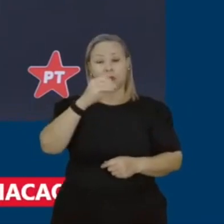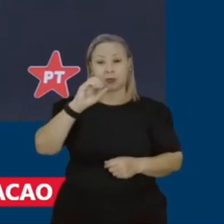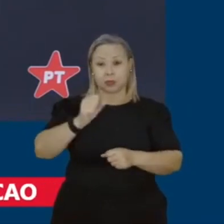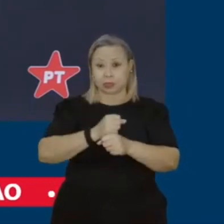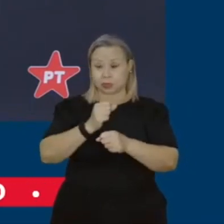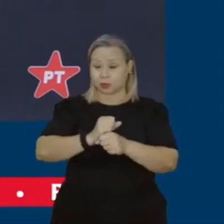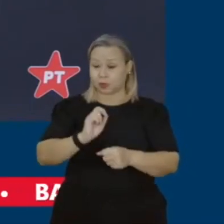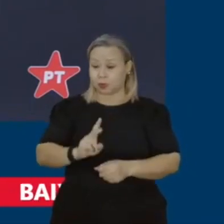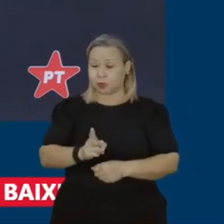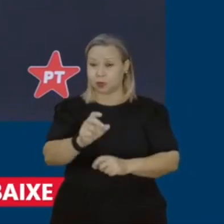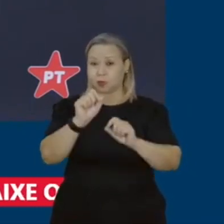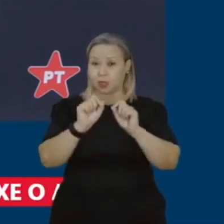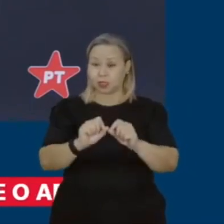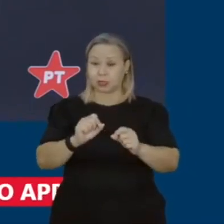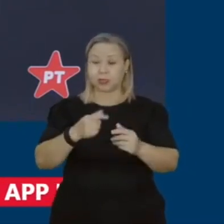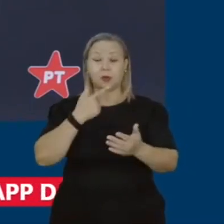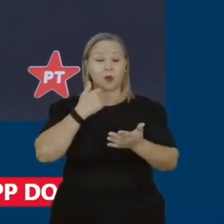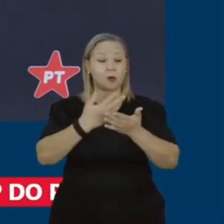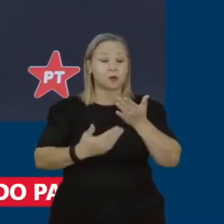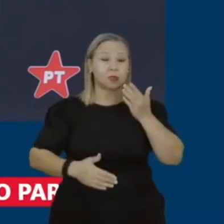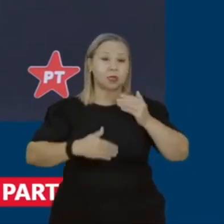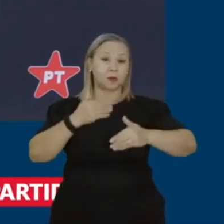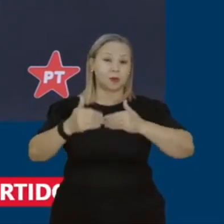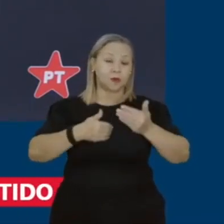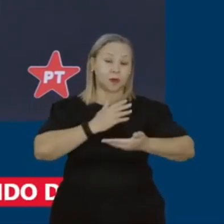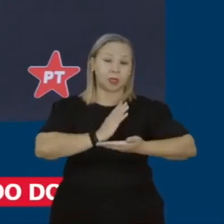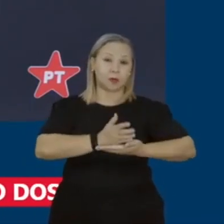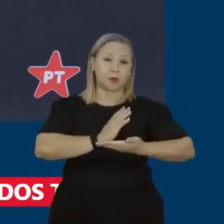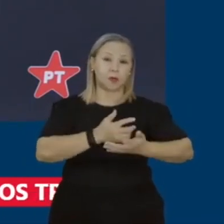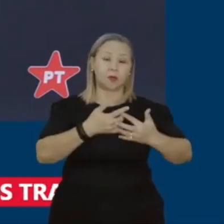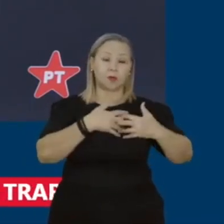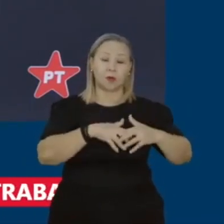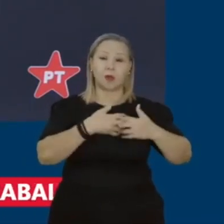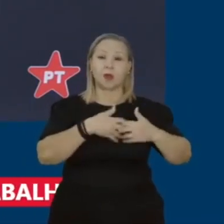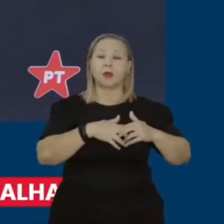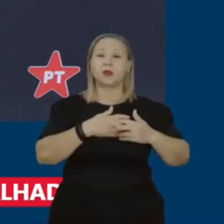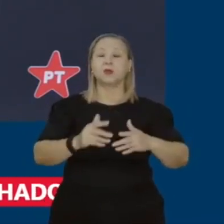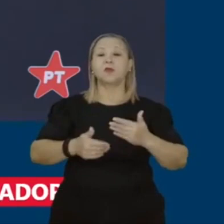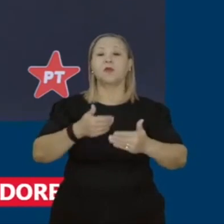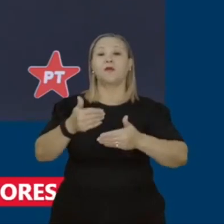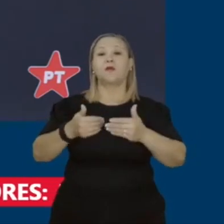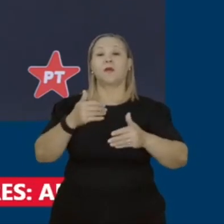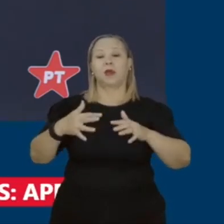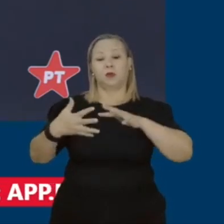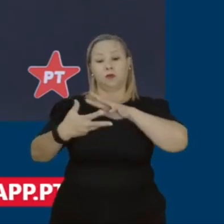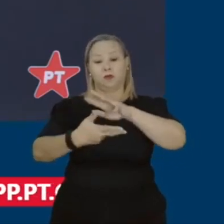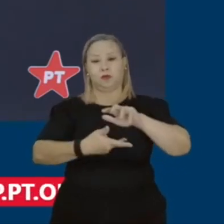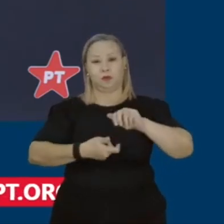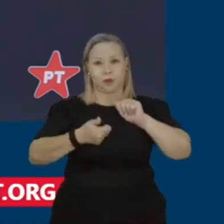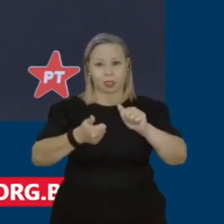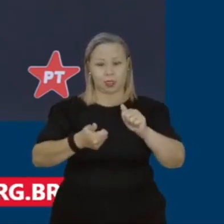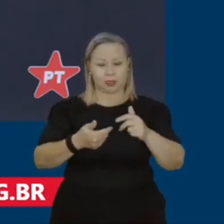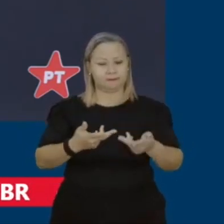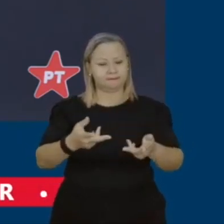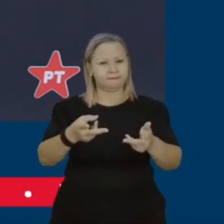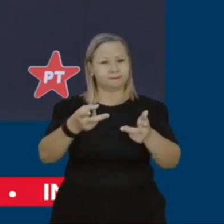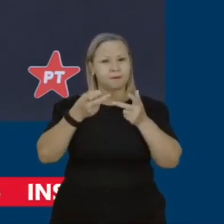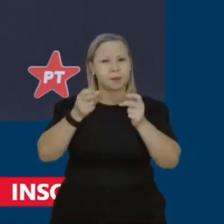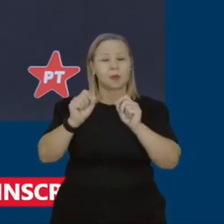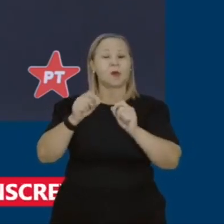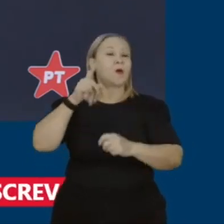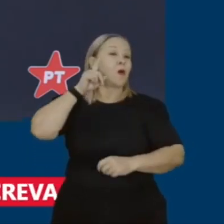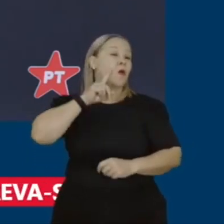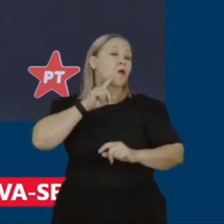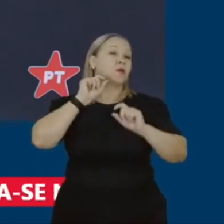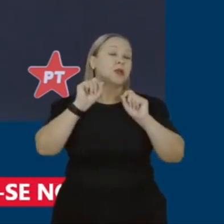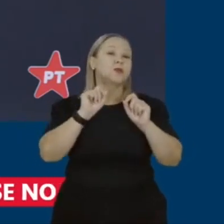continuar sendo o sangue que movimenta o coração do desenvolvimento do planeta Terra. Você veja hoje, os Estados